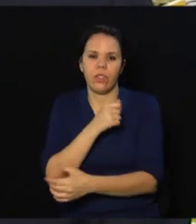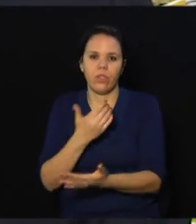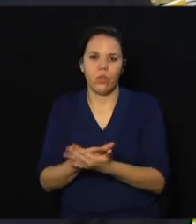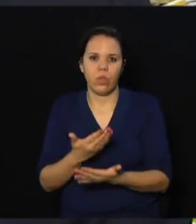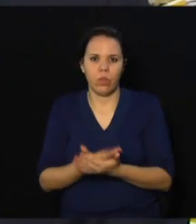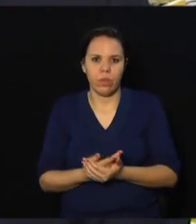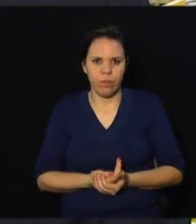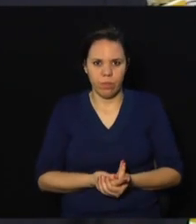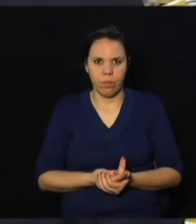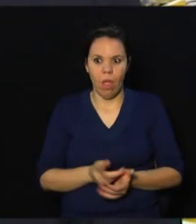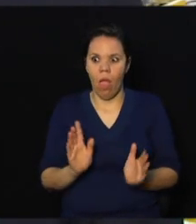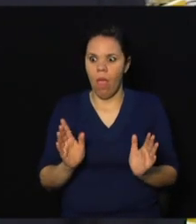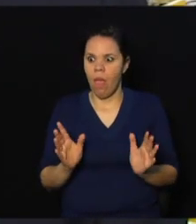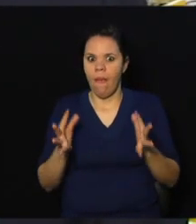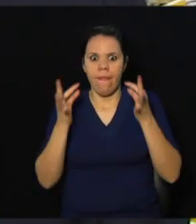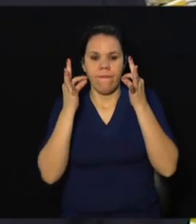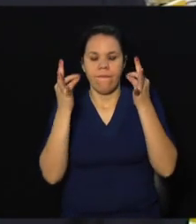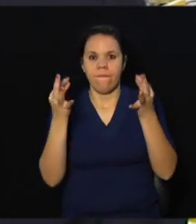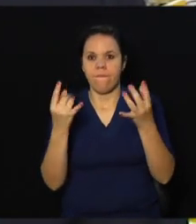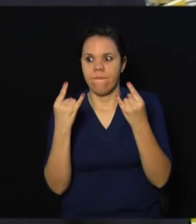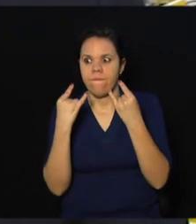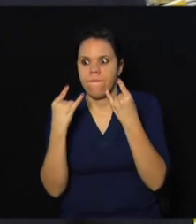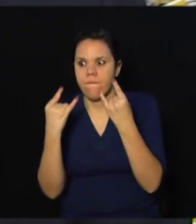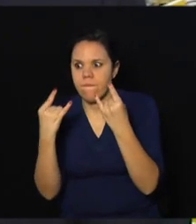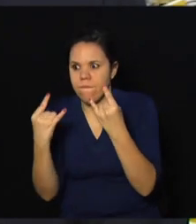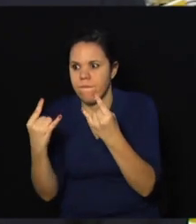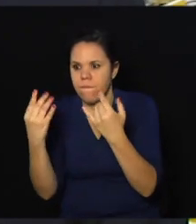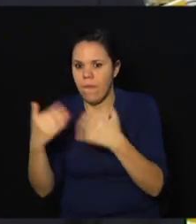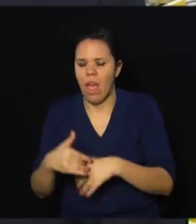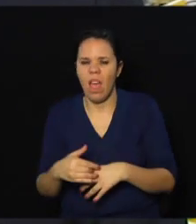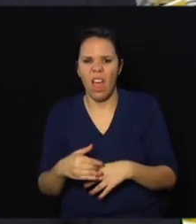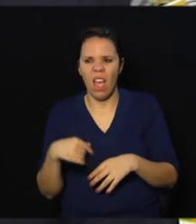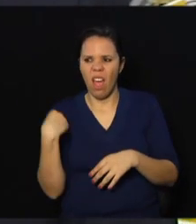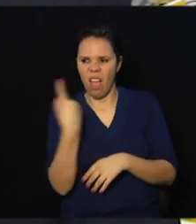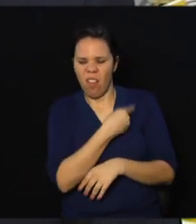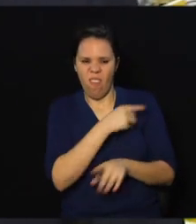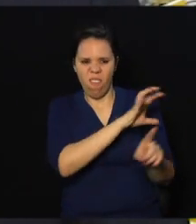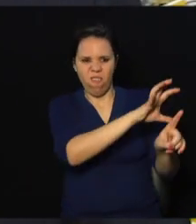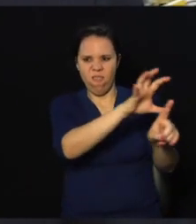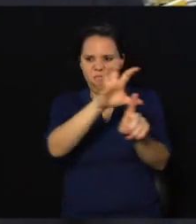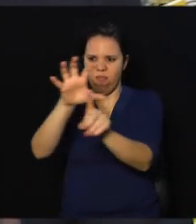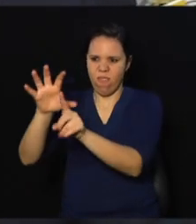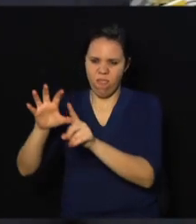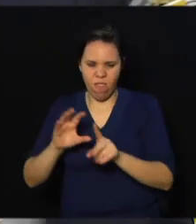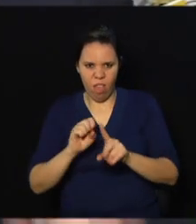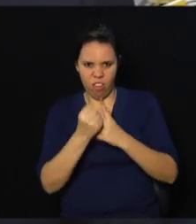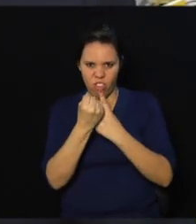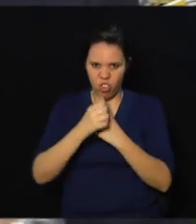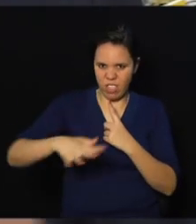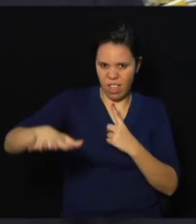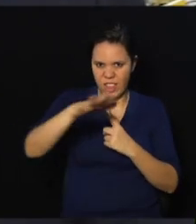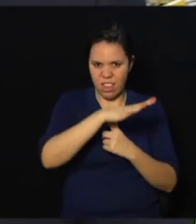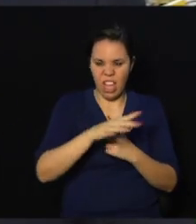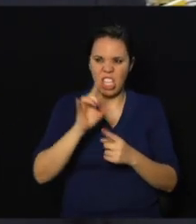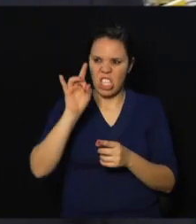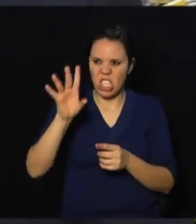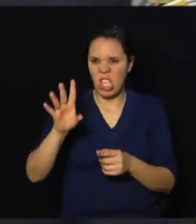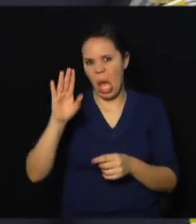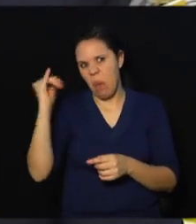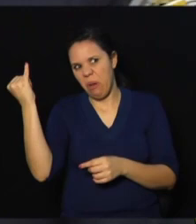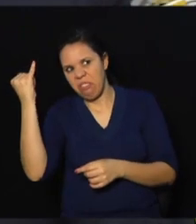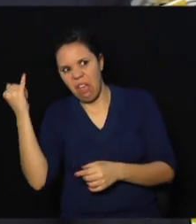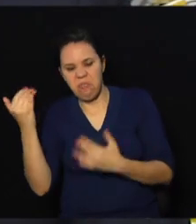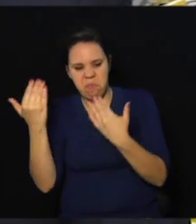sempre a obsessão, eu brinco, né? A gente cria uma sociedade fazedora de prova, né? Por todo o sistema de